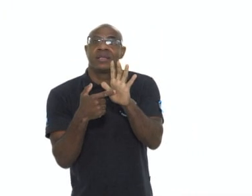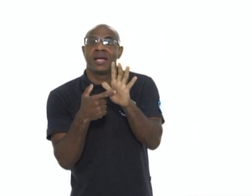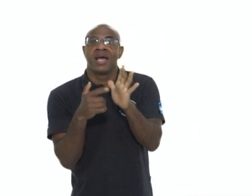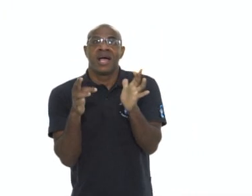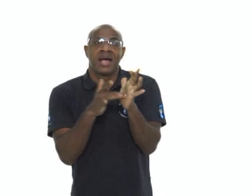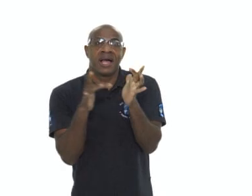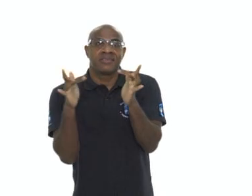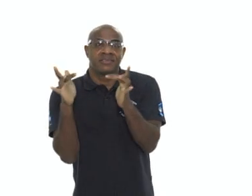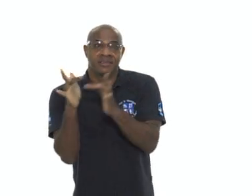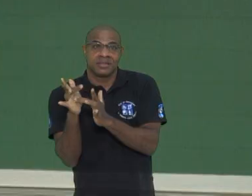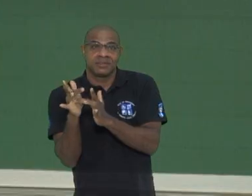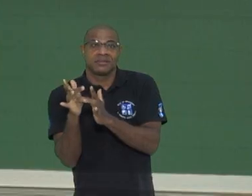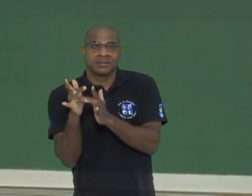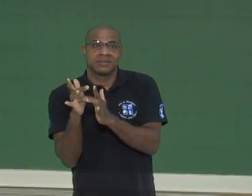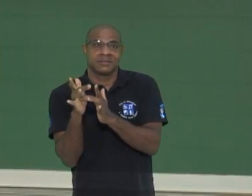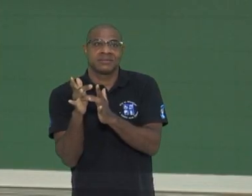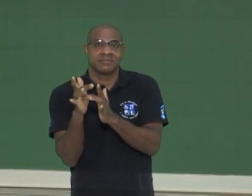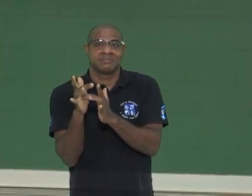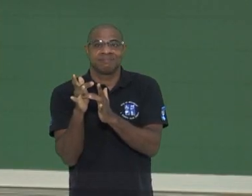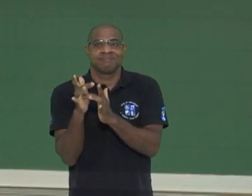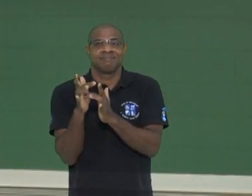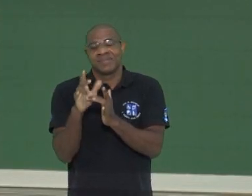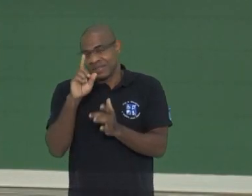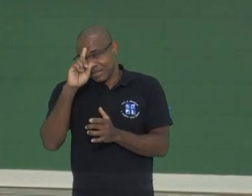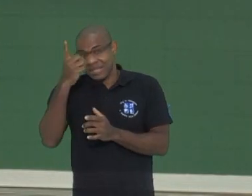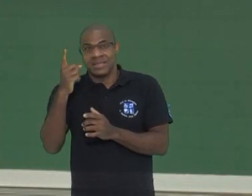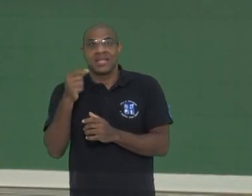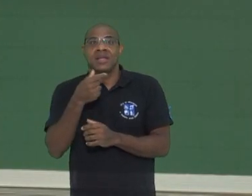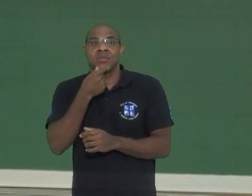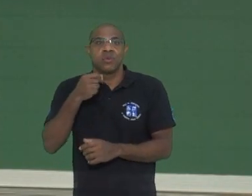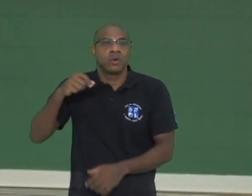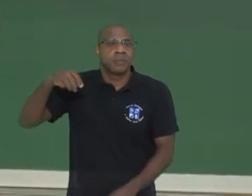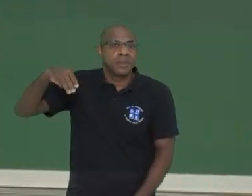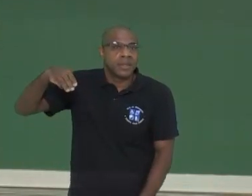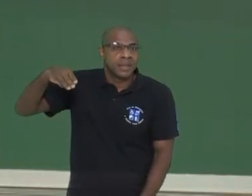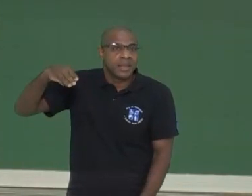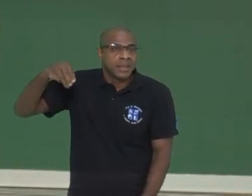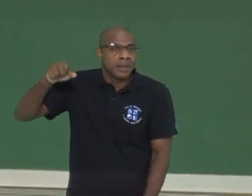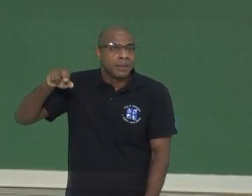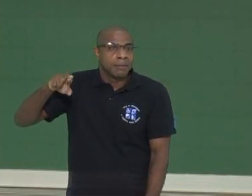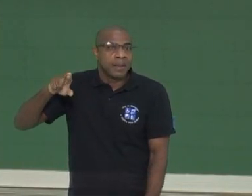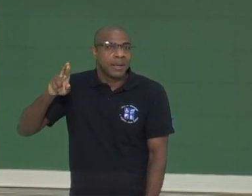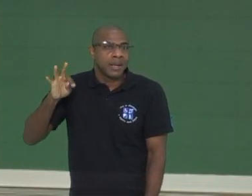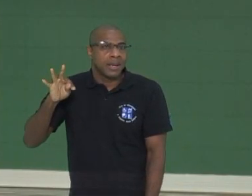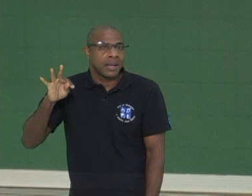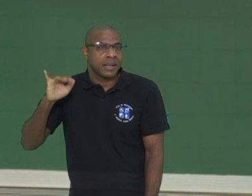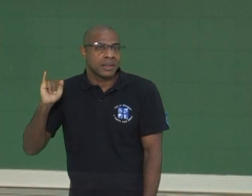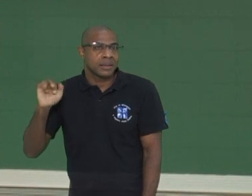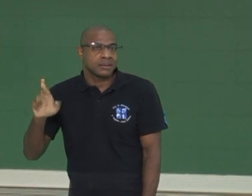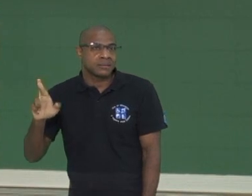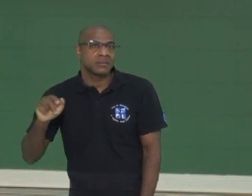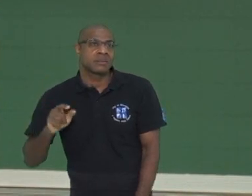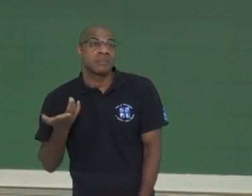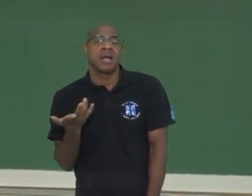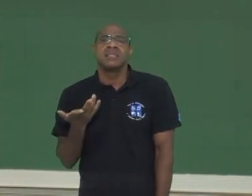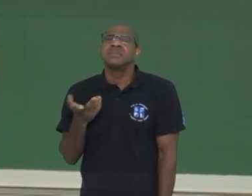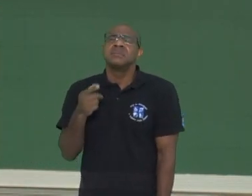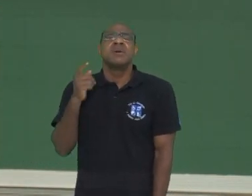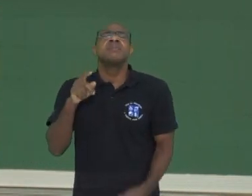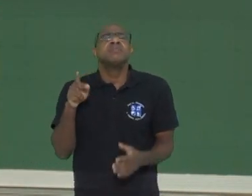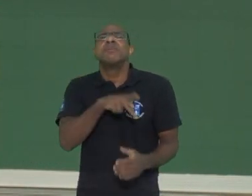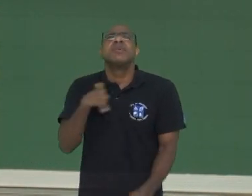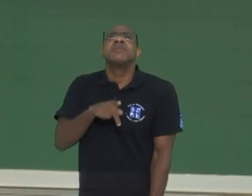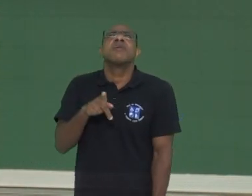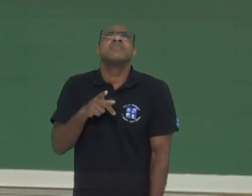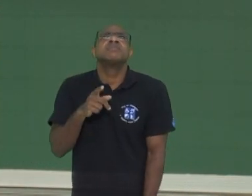mártir. Talvez você possa pensar assim, professor, mas você mencionou que Tiradentes era um militar também